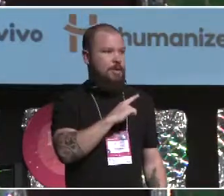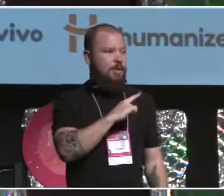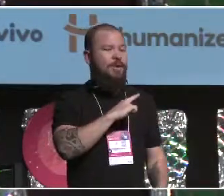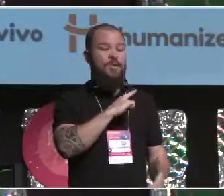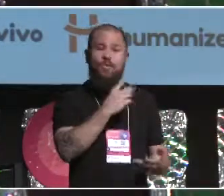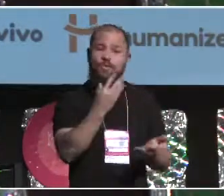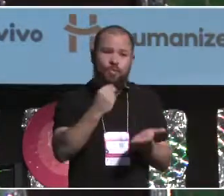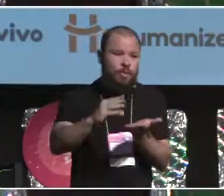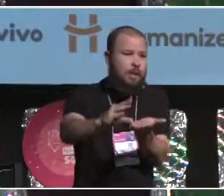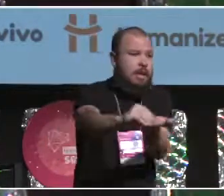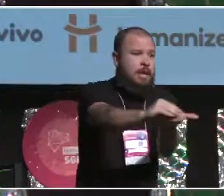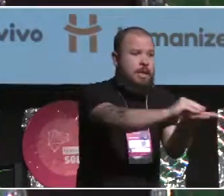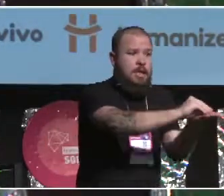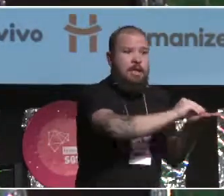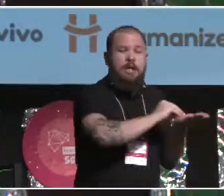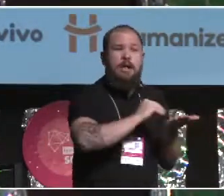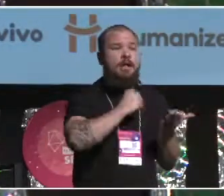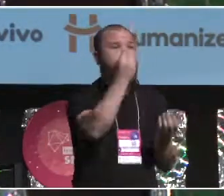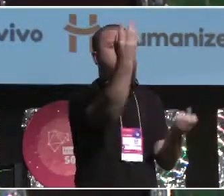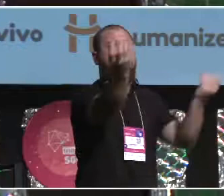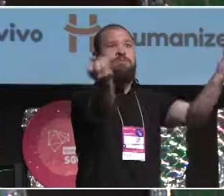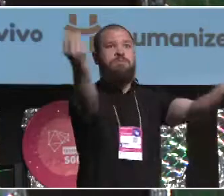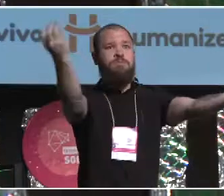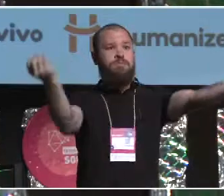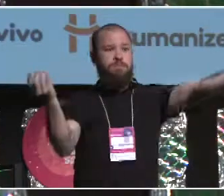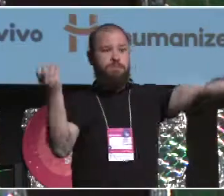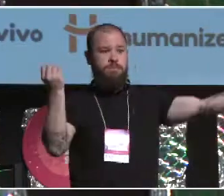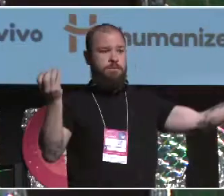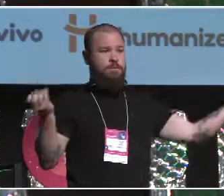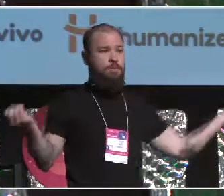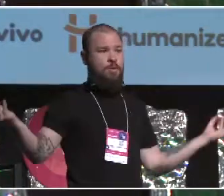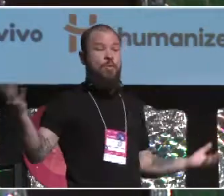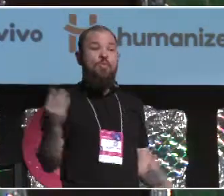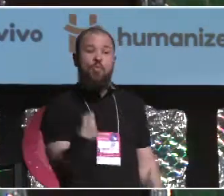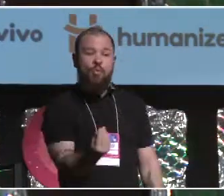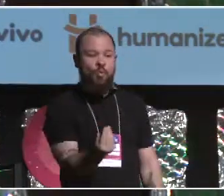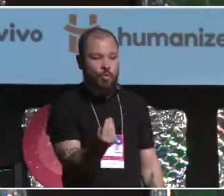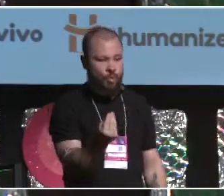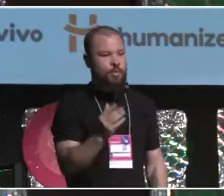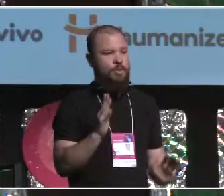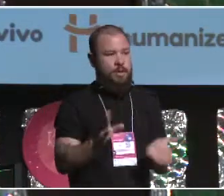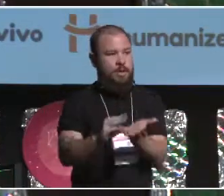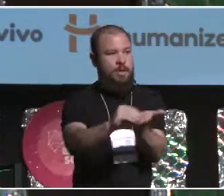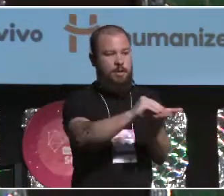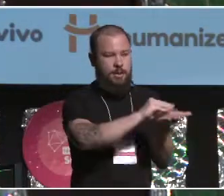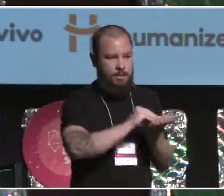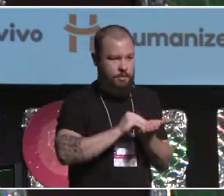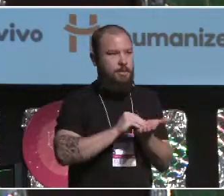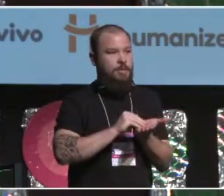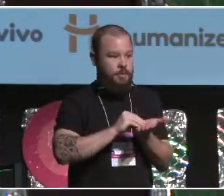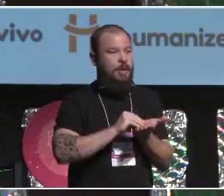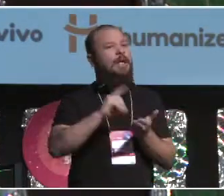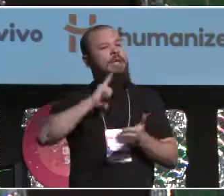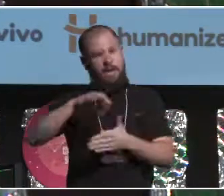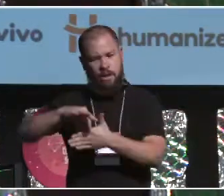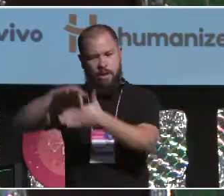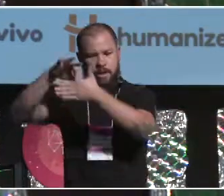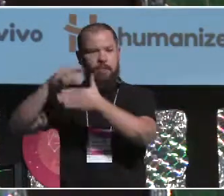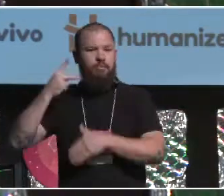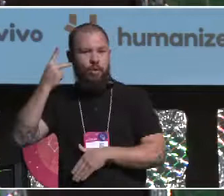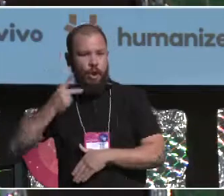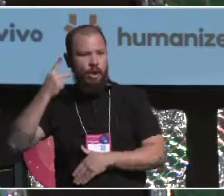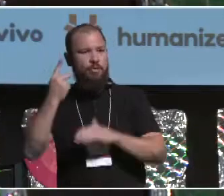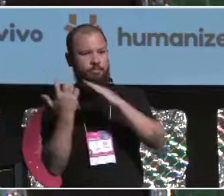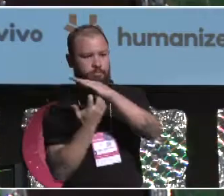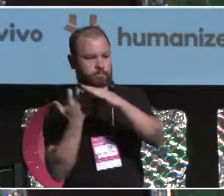volume de dados astronômicos por aí. Science-based facts. No entanto, temos líderes políticos,